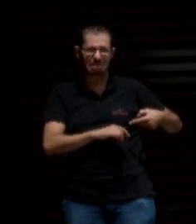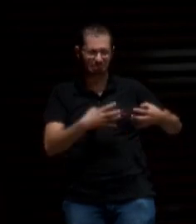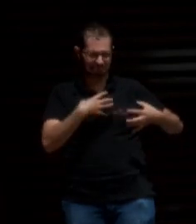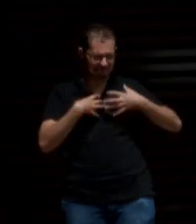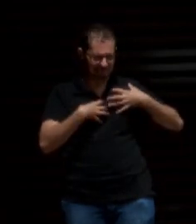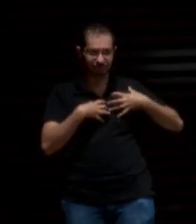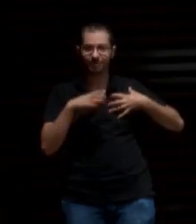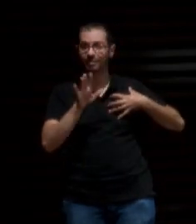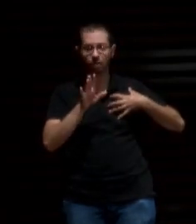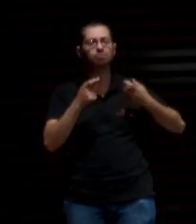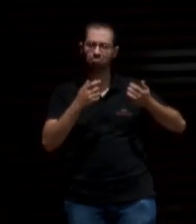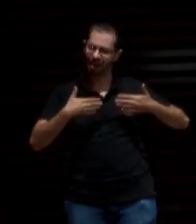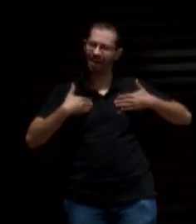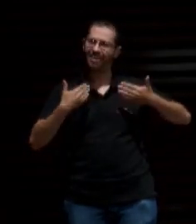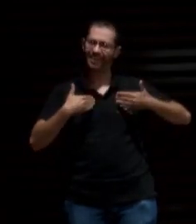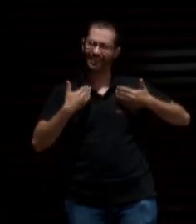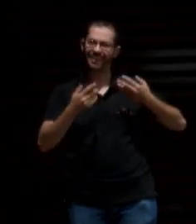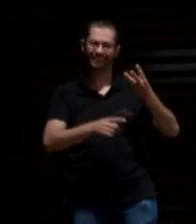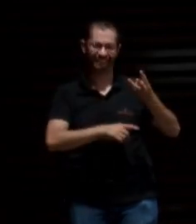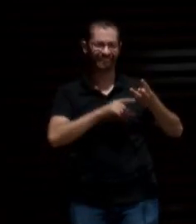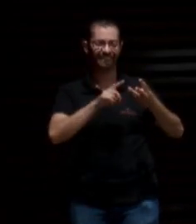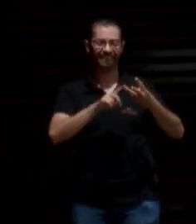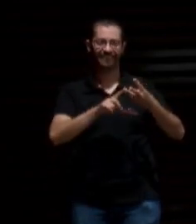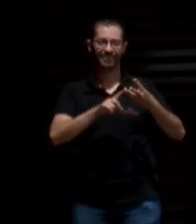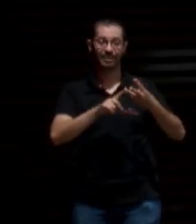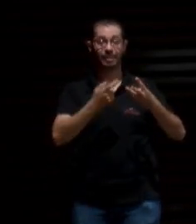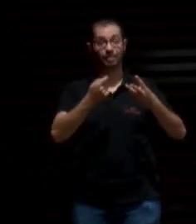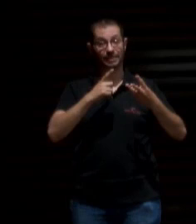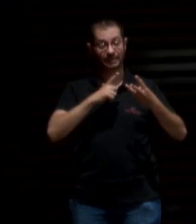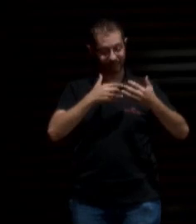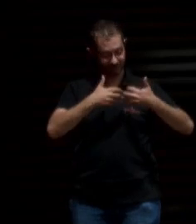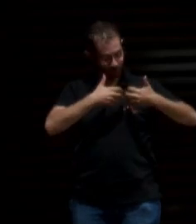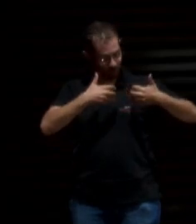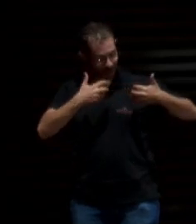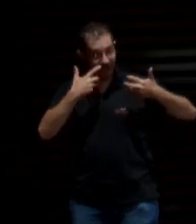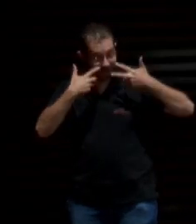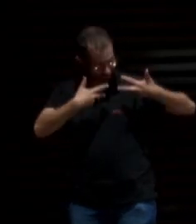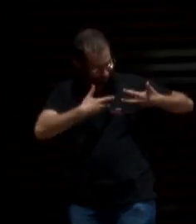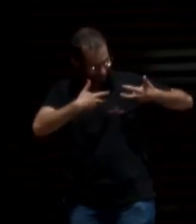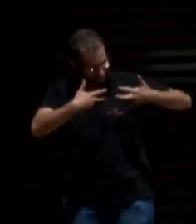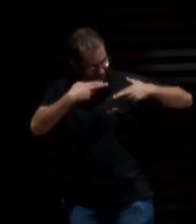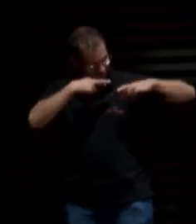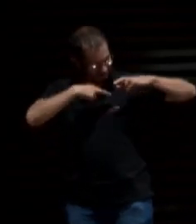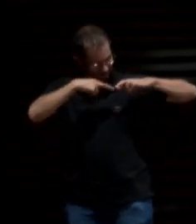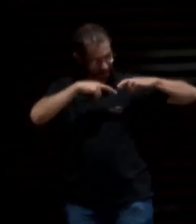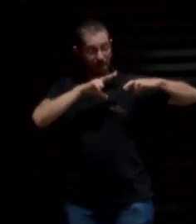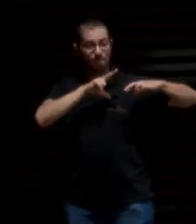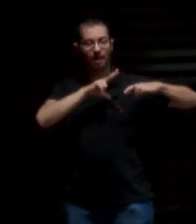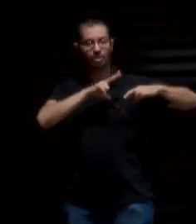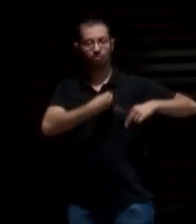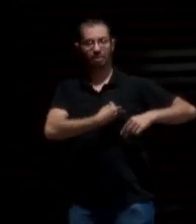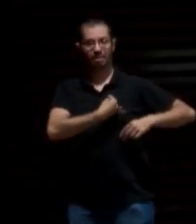isso. Terceiro ensino dele, nós devemos examinar as nossas vidas, cada um de nós, individualmente. E o